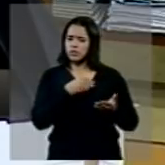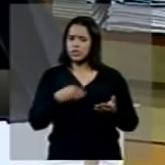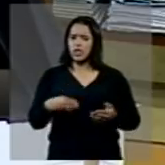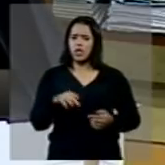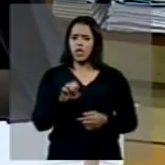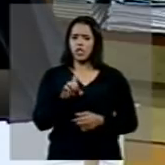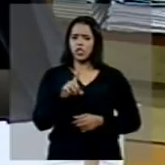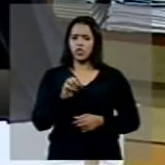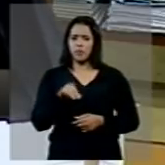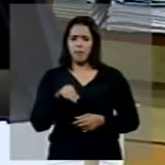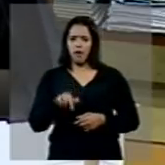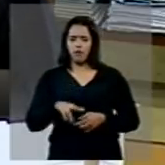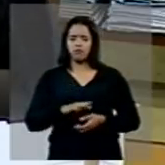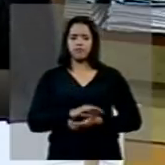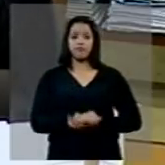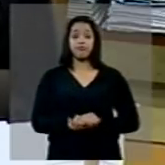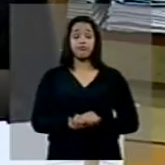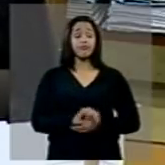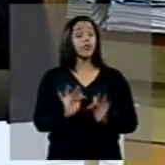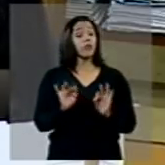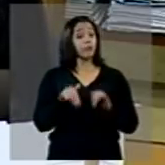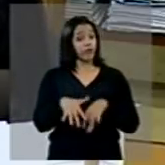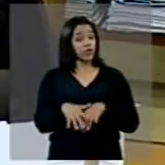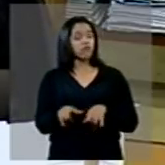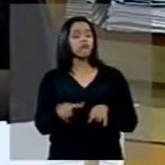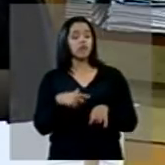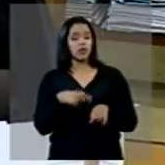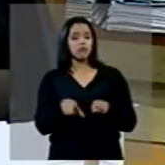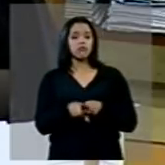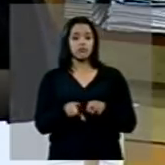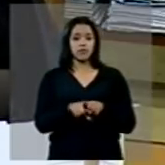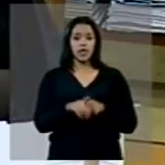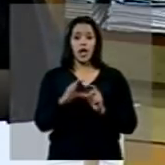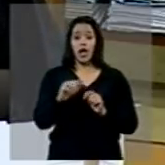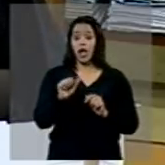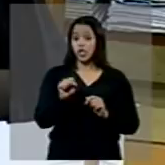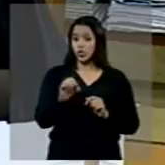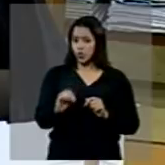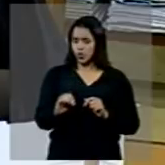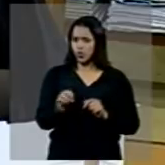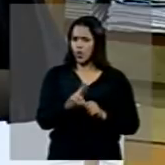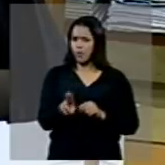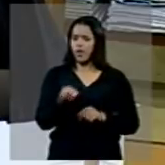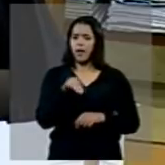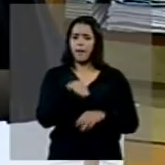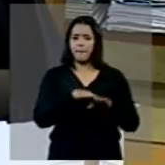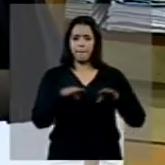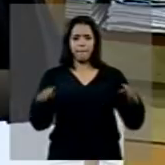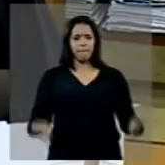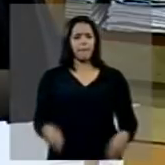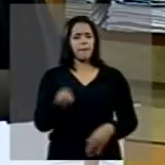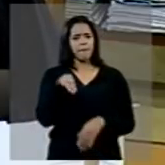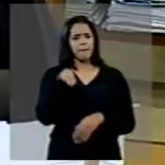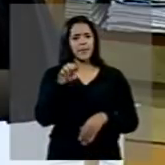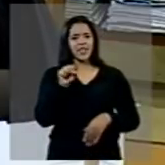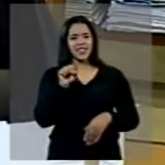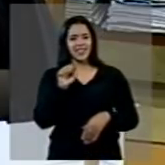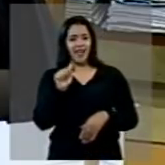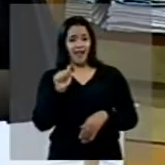Gonzaga. Por fim, cito também os casos dos chamados mesários pianistas,